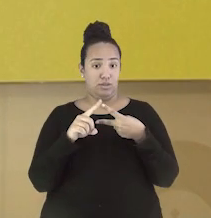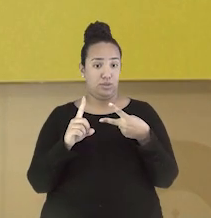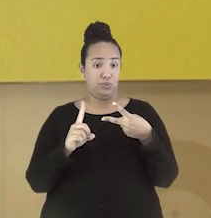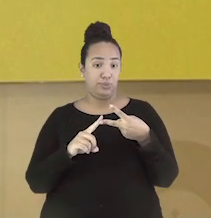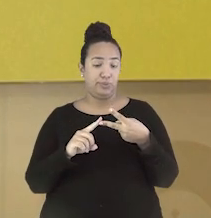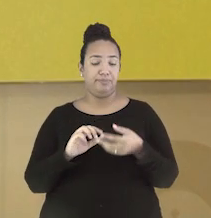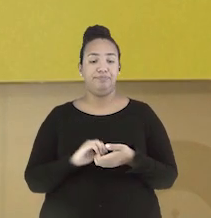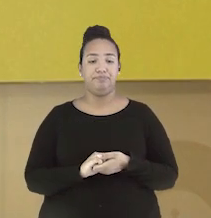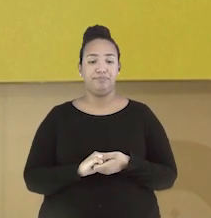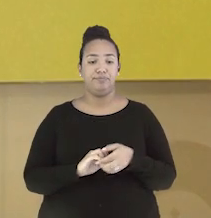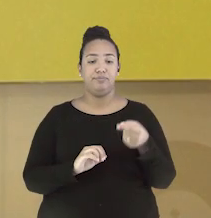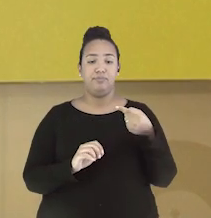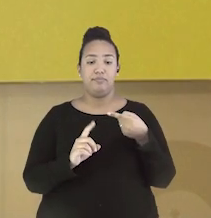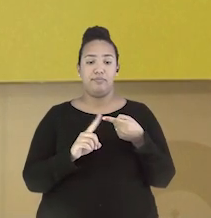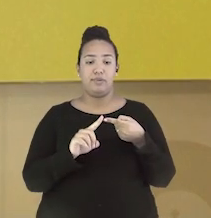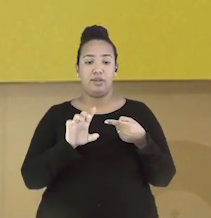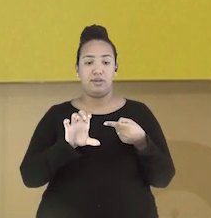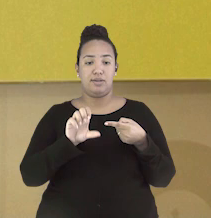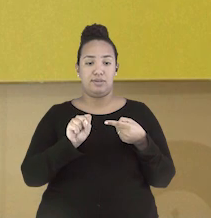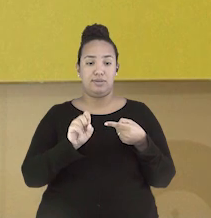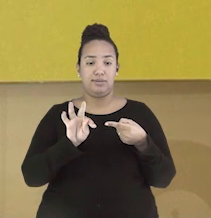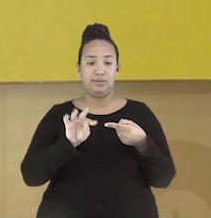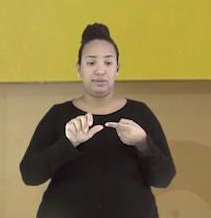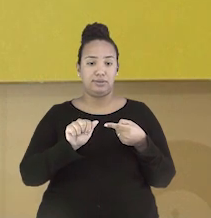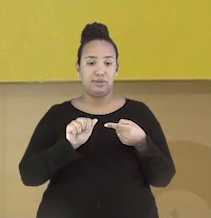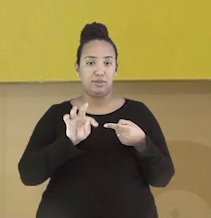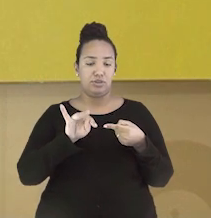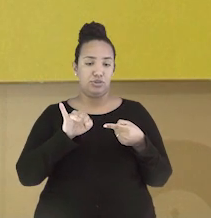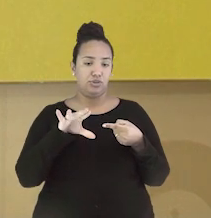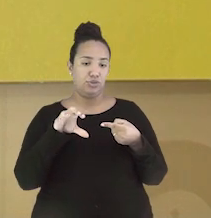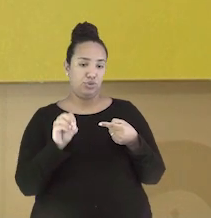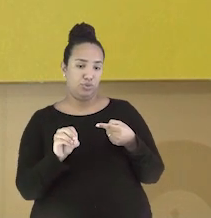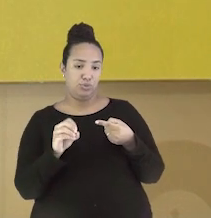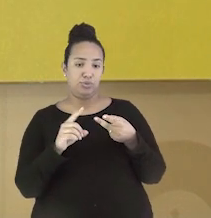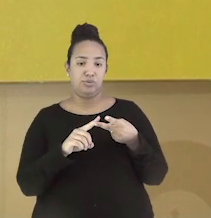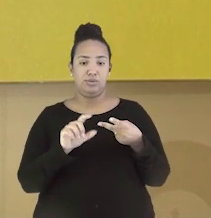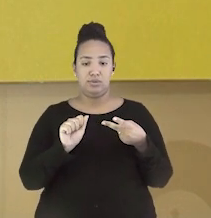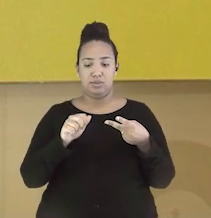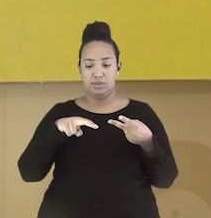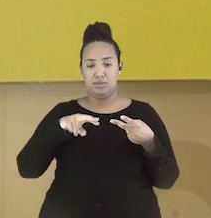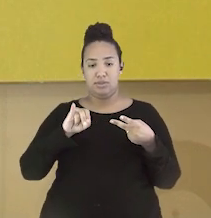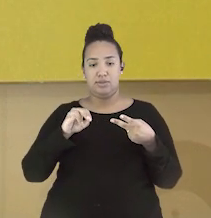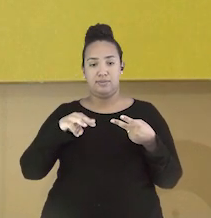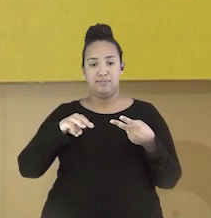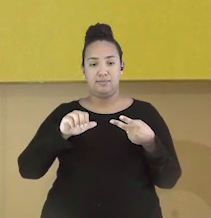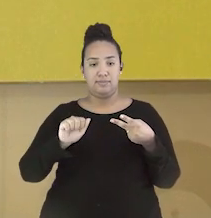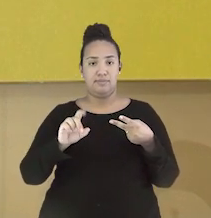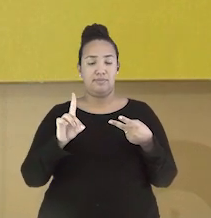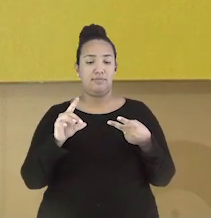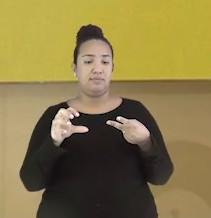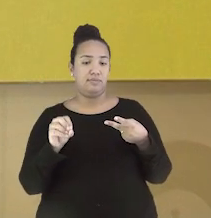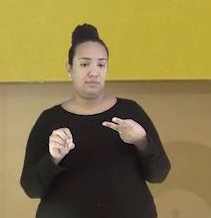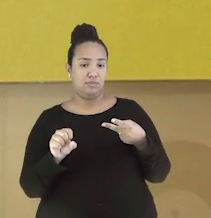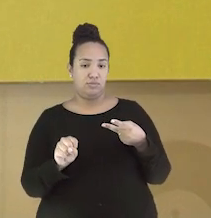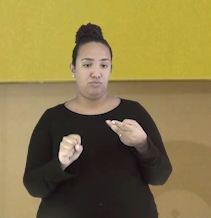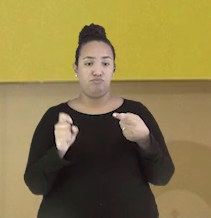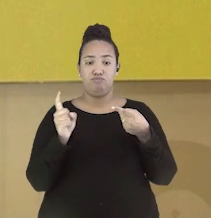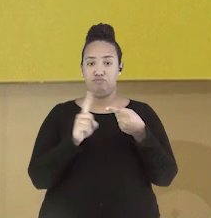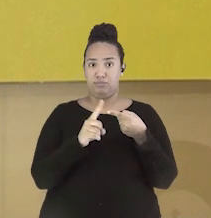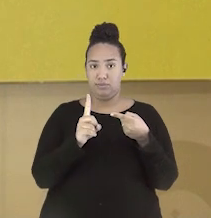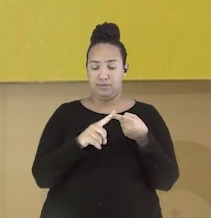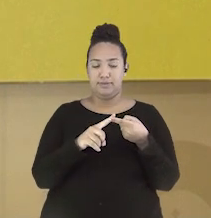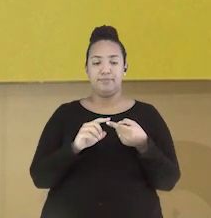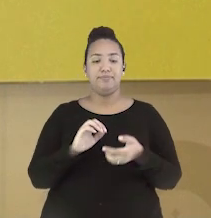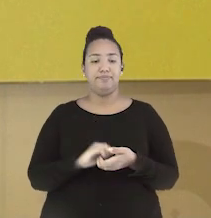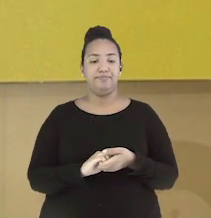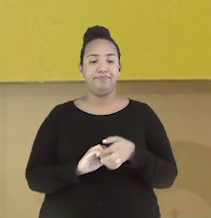Existem duas modalidades de infográficos, os infográficos estáticos e os infográficos animados. O